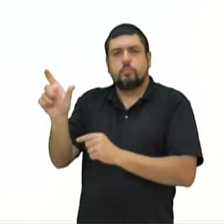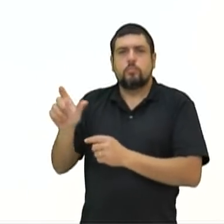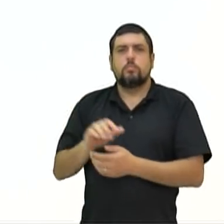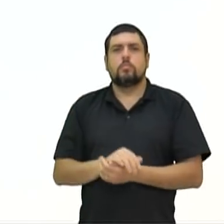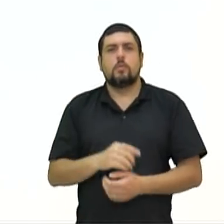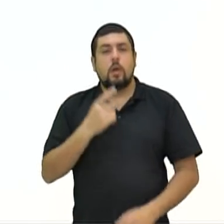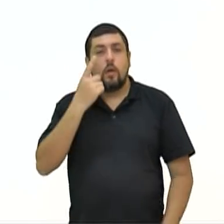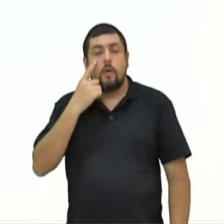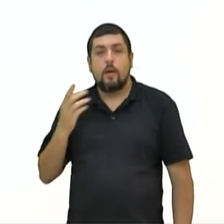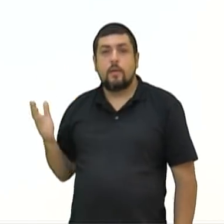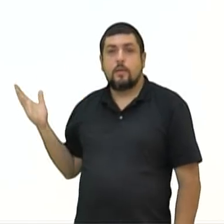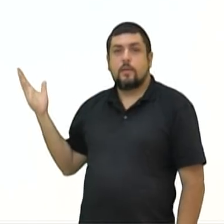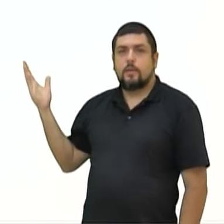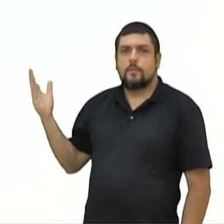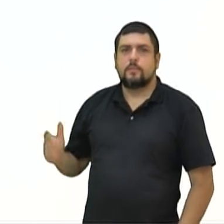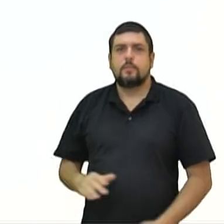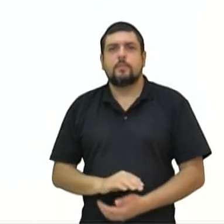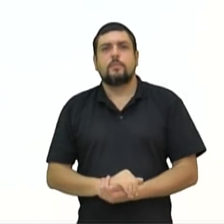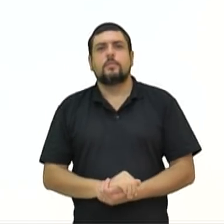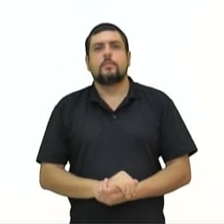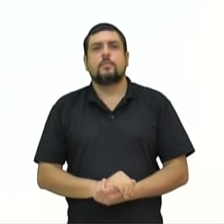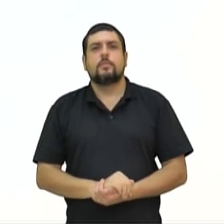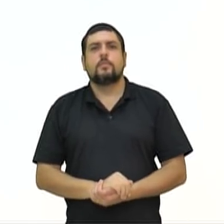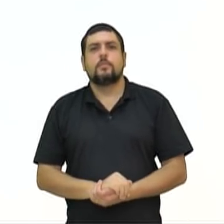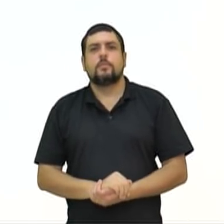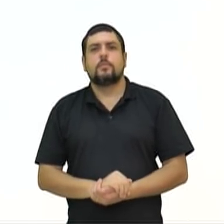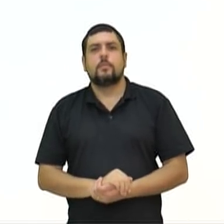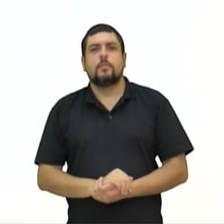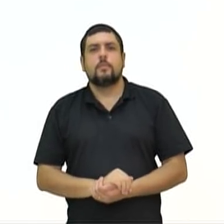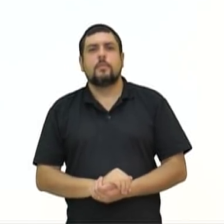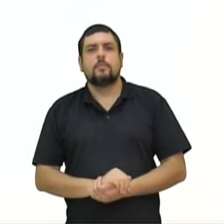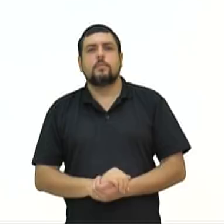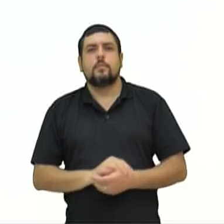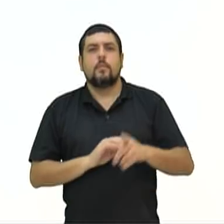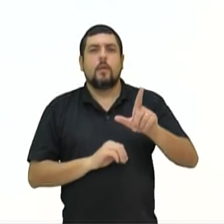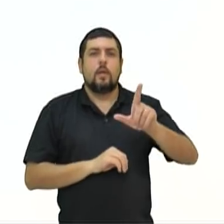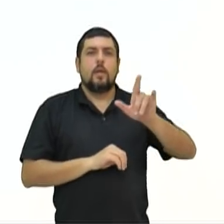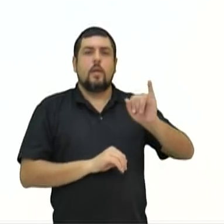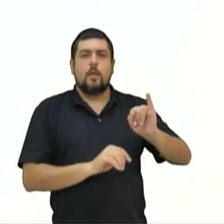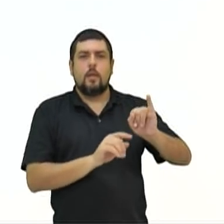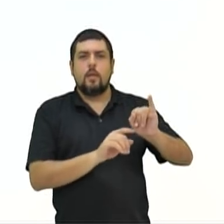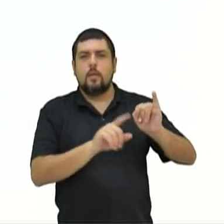LiOH, hidróxido de lítio. Pronto. Simples.